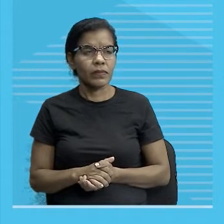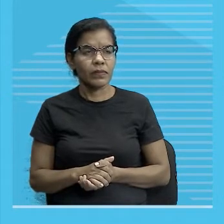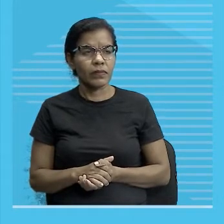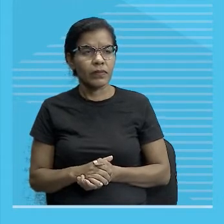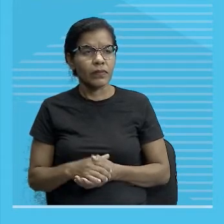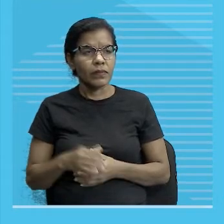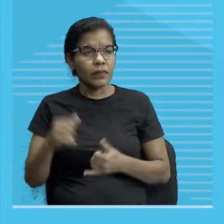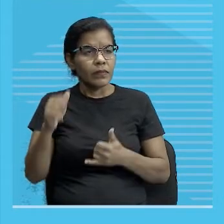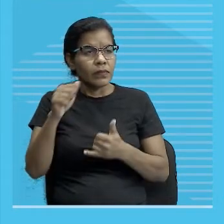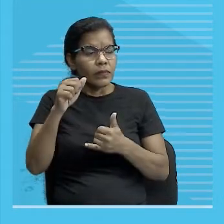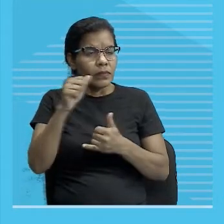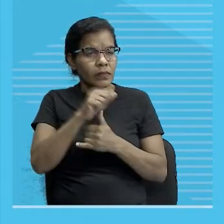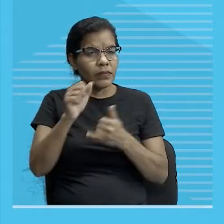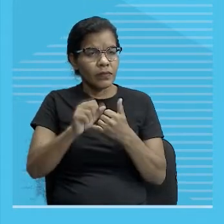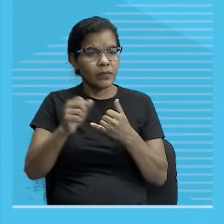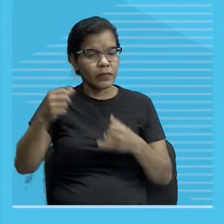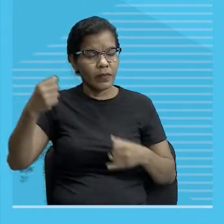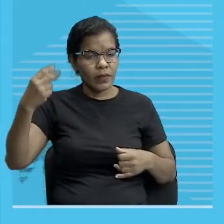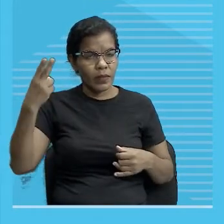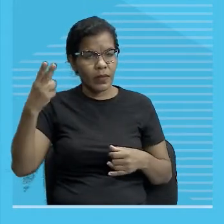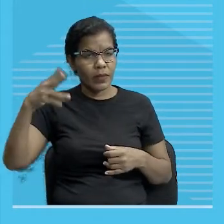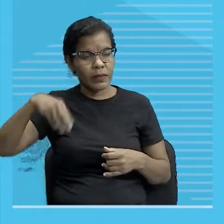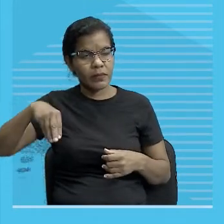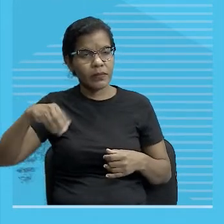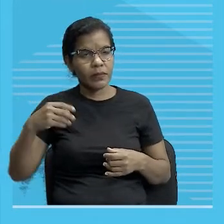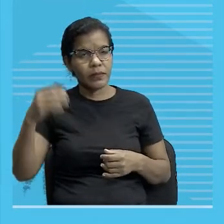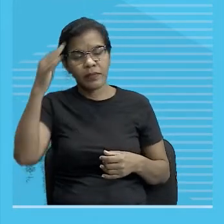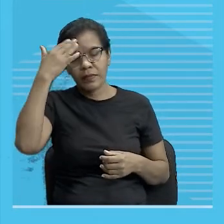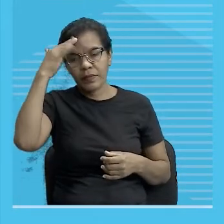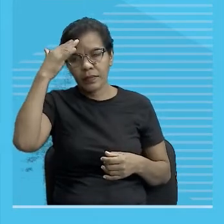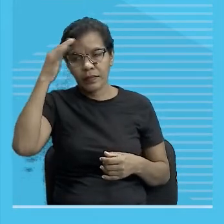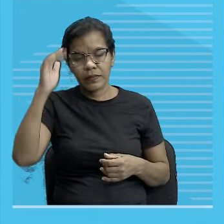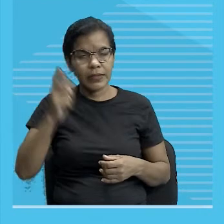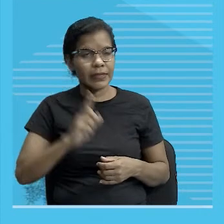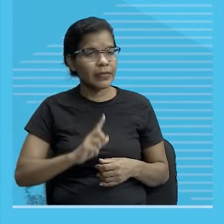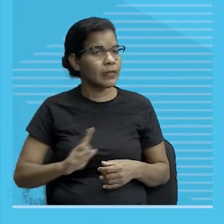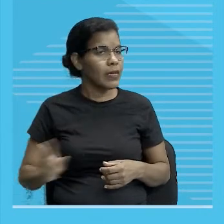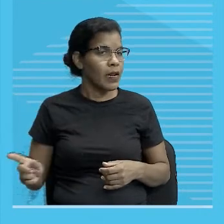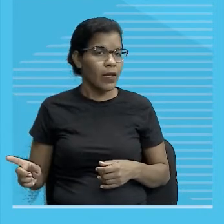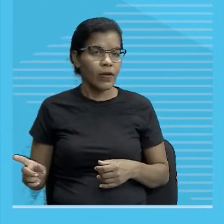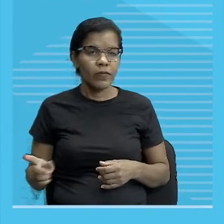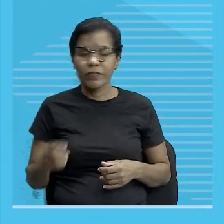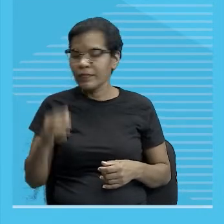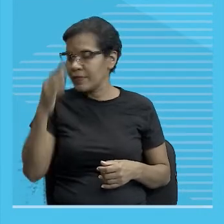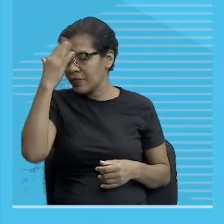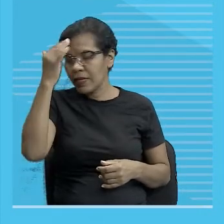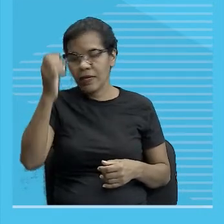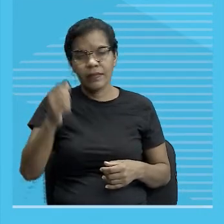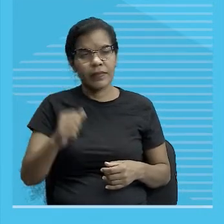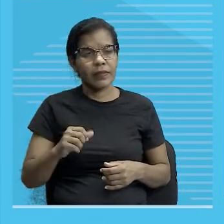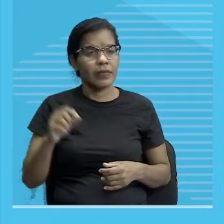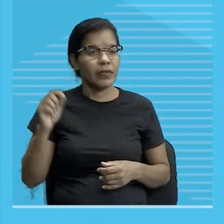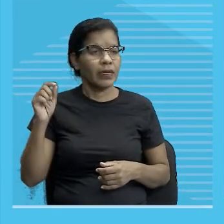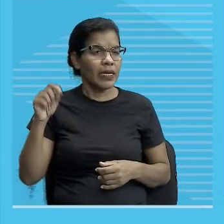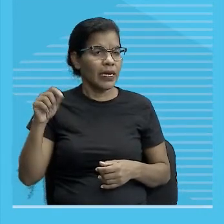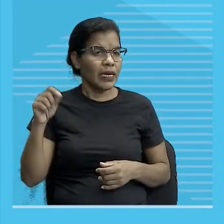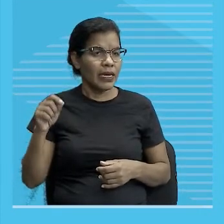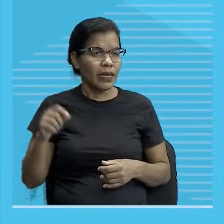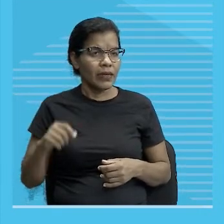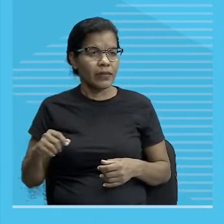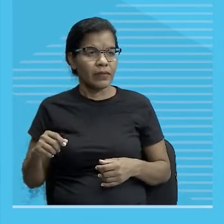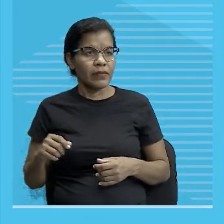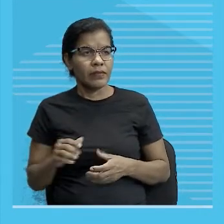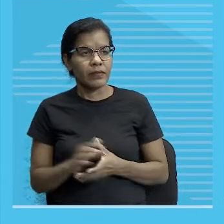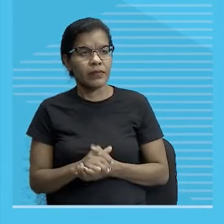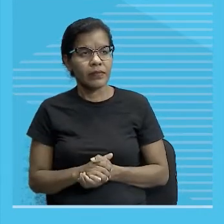1, eu vou entender enquanto anunciadora que você não sabe quem é. Ou seja, ó, esse homem para você é desconhecido.